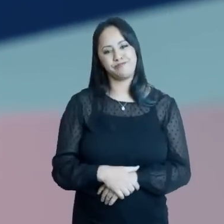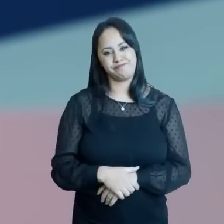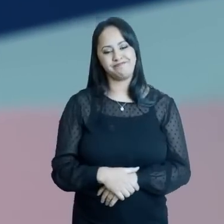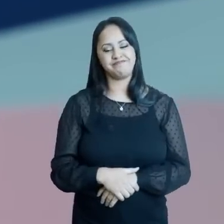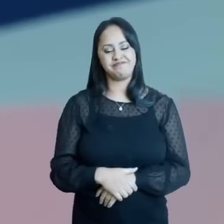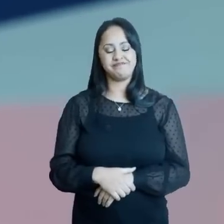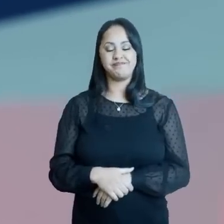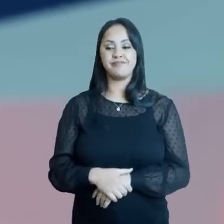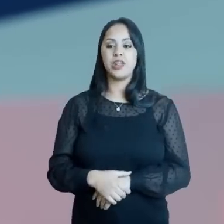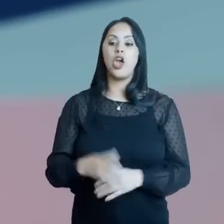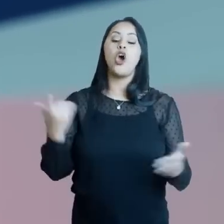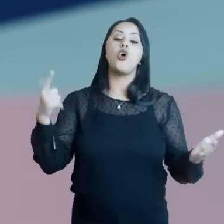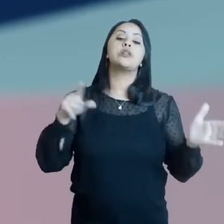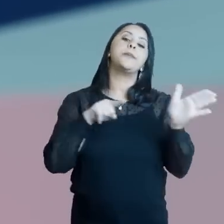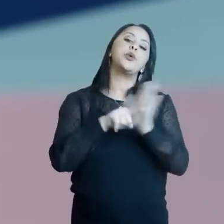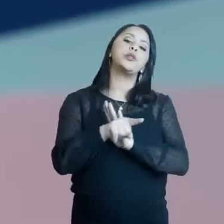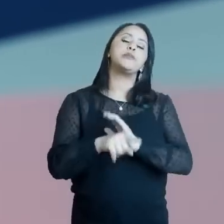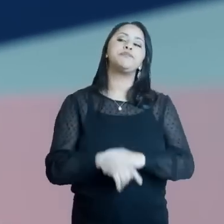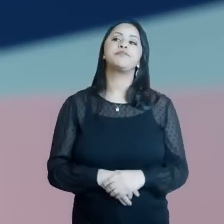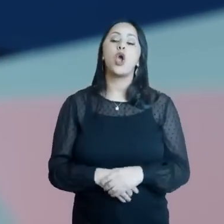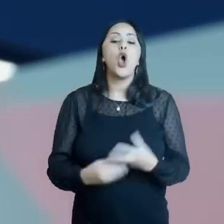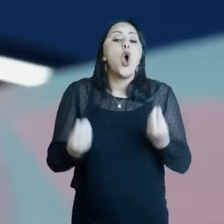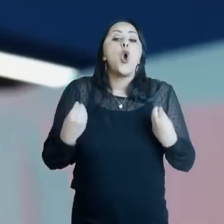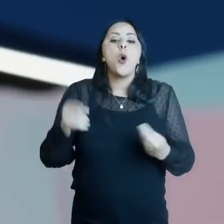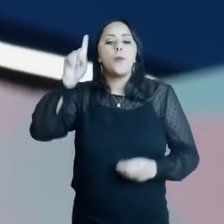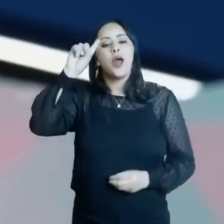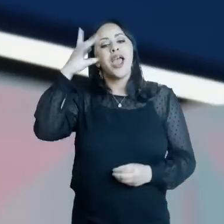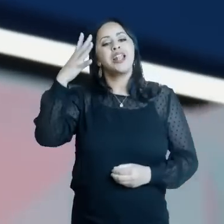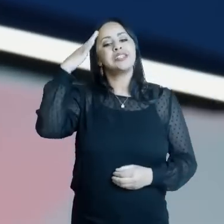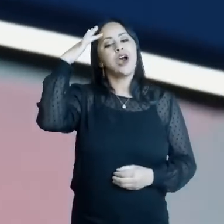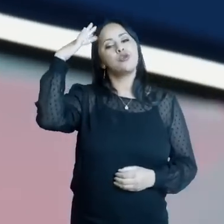Show. Ilaí Rocha, como realizar um sonho?